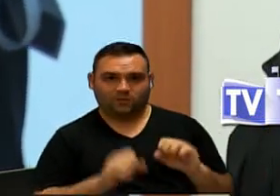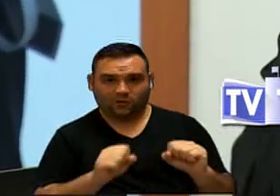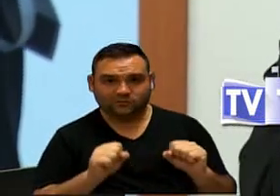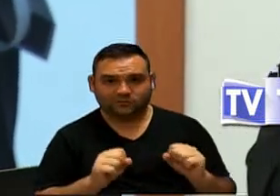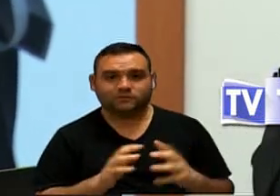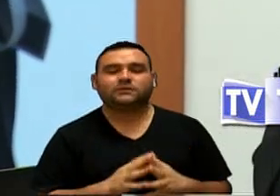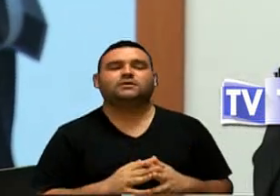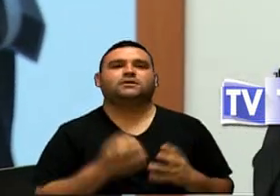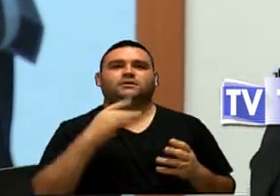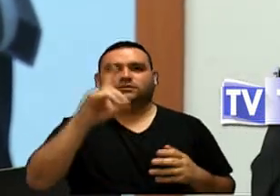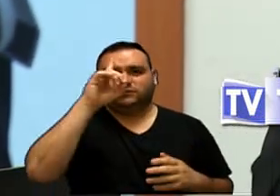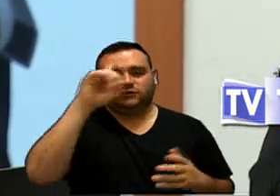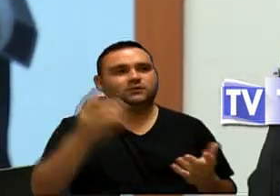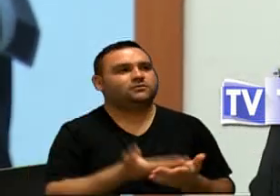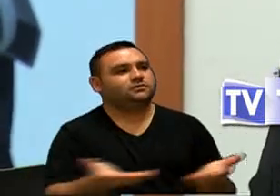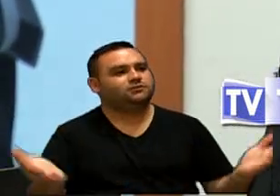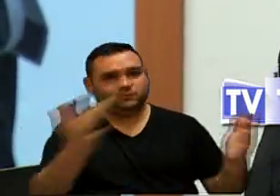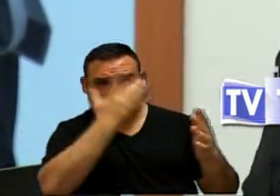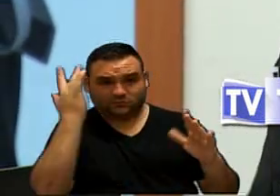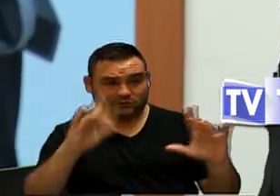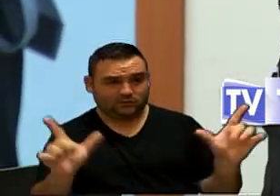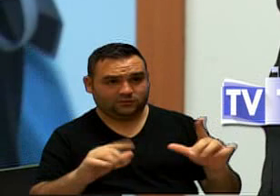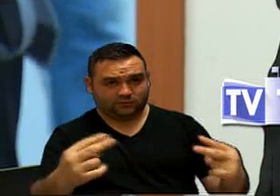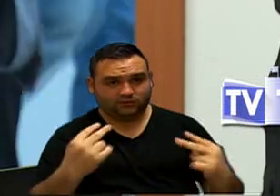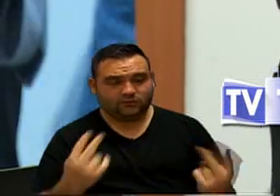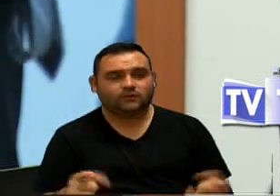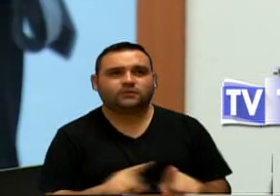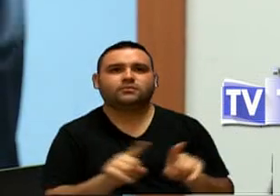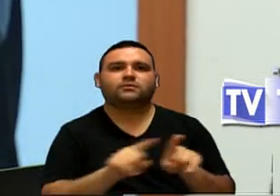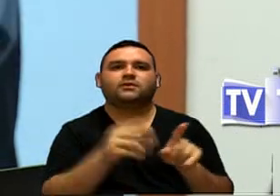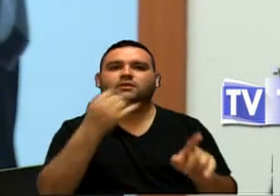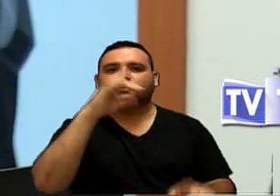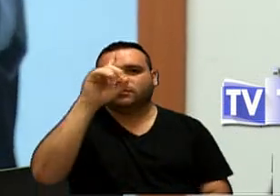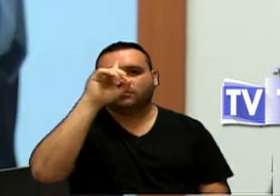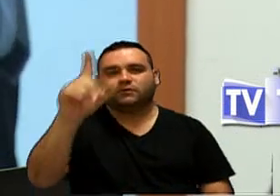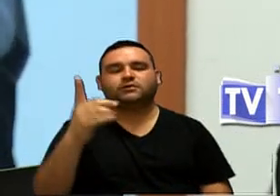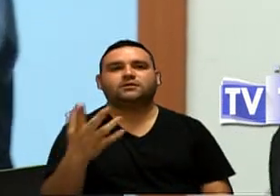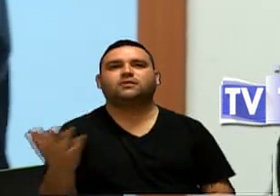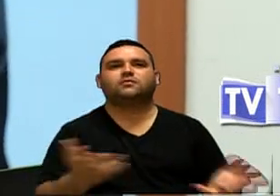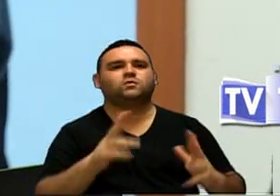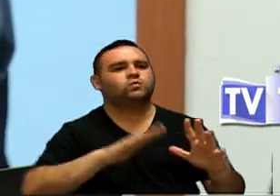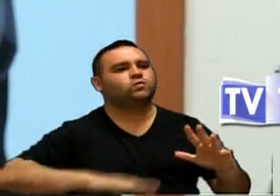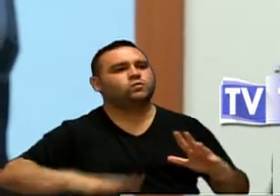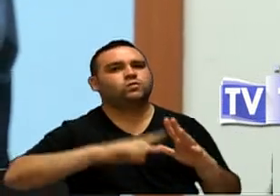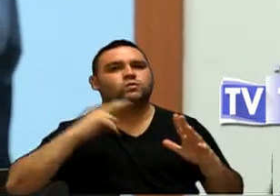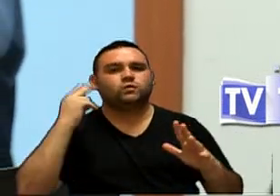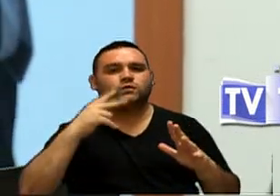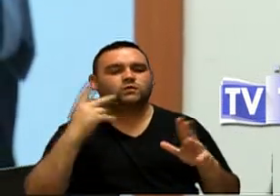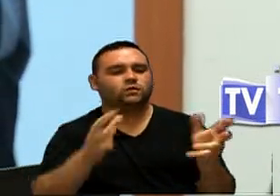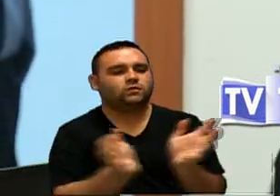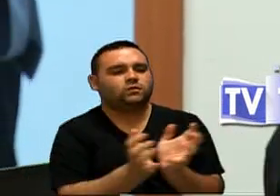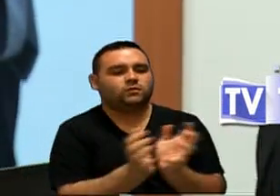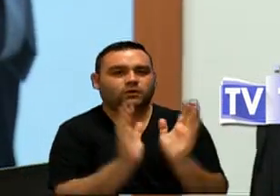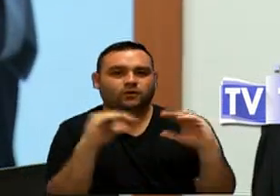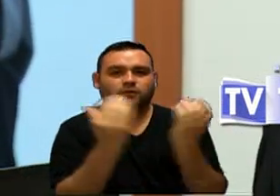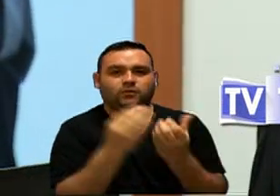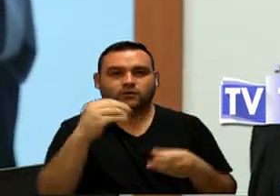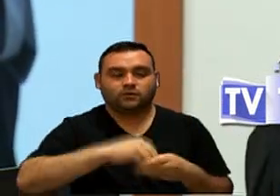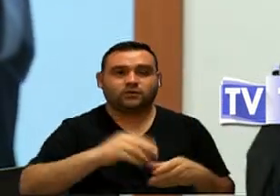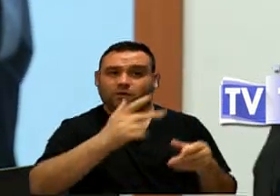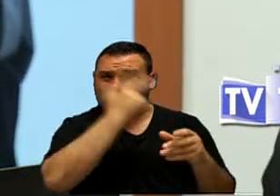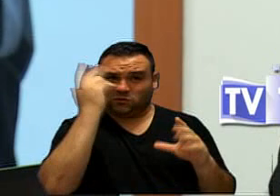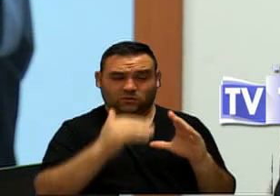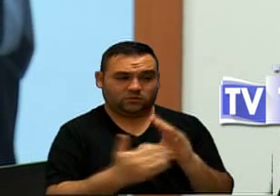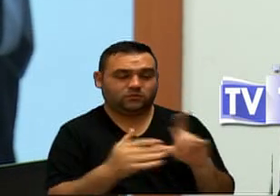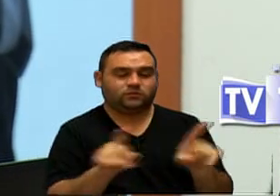Posso falar? Bom dia à população que nos assiste, bom dia a todos os vereadores e vereadoras aqui da casa, bom dia para a plateia